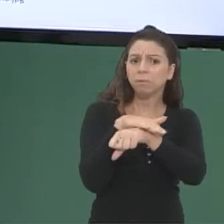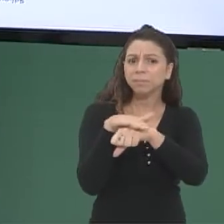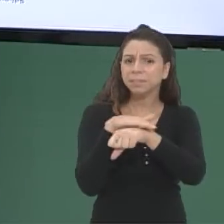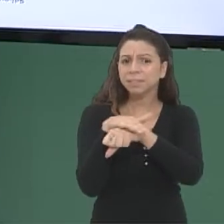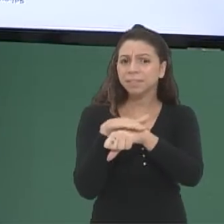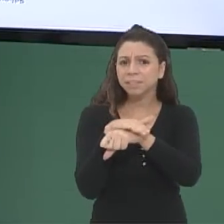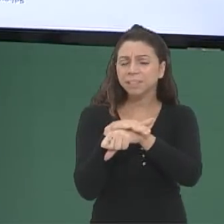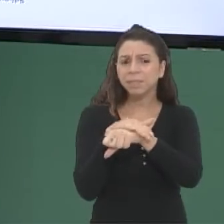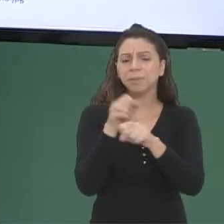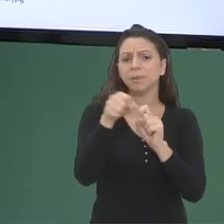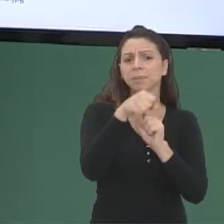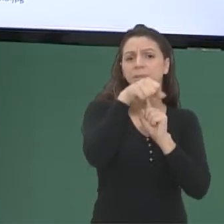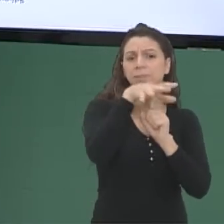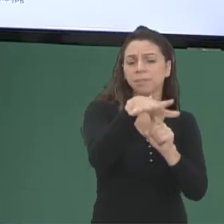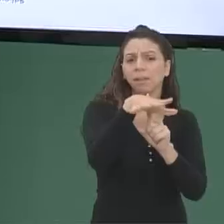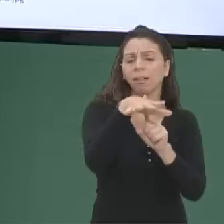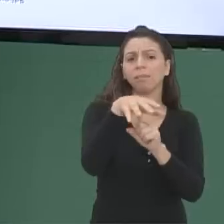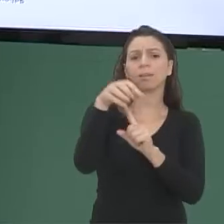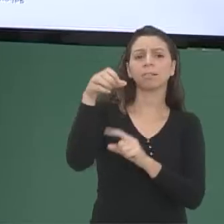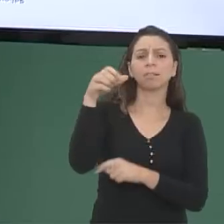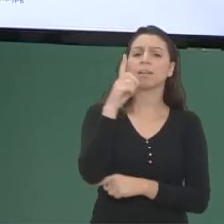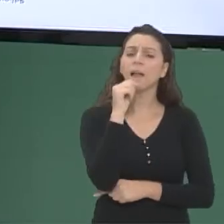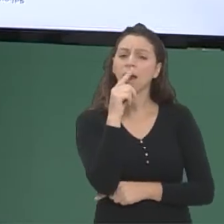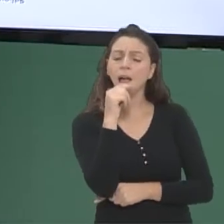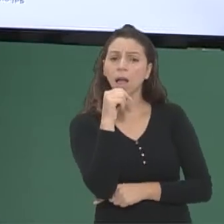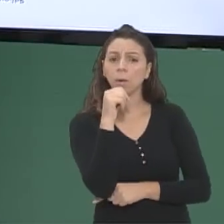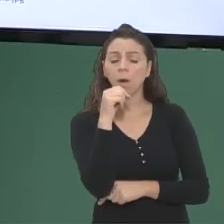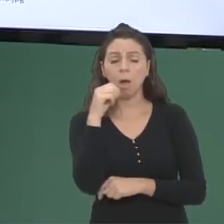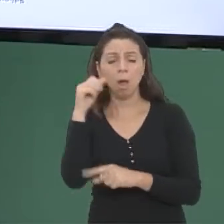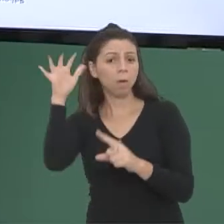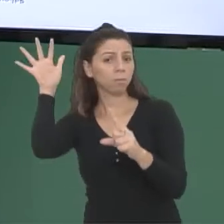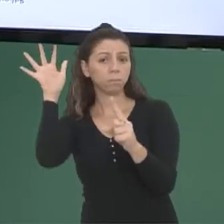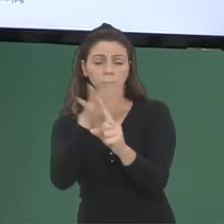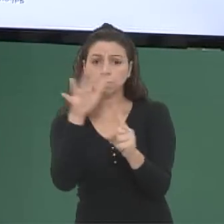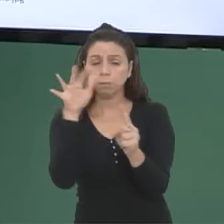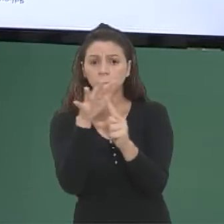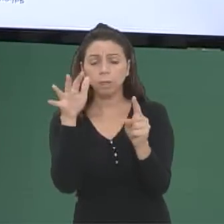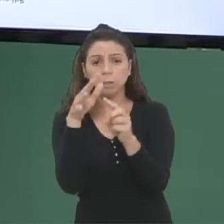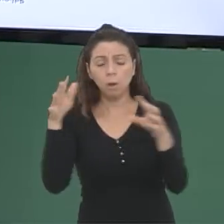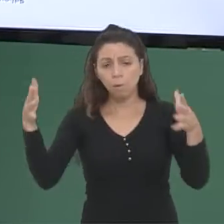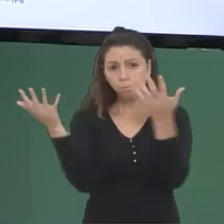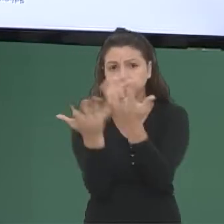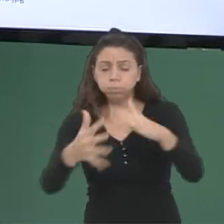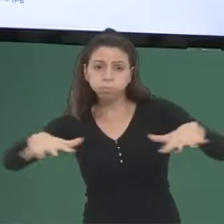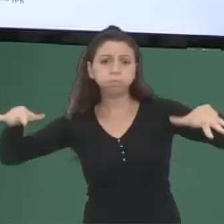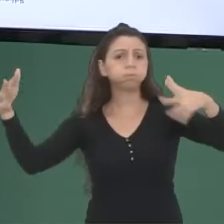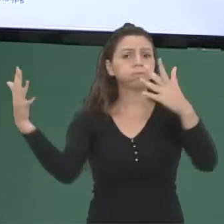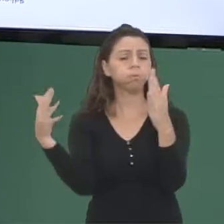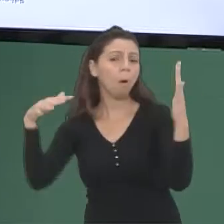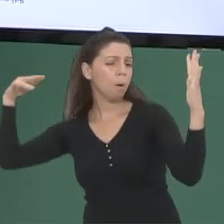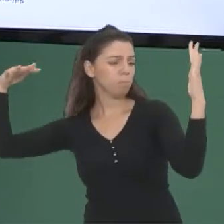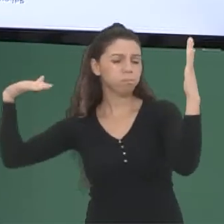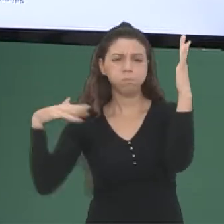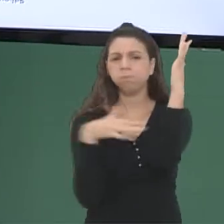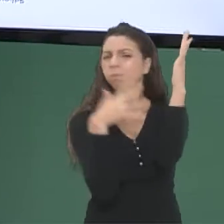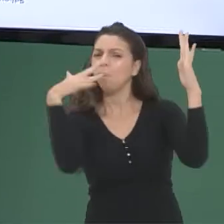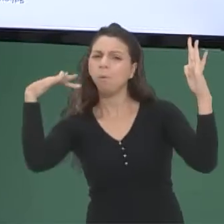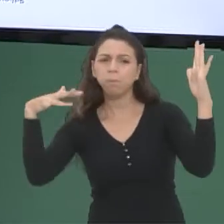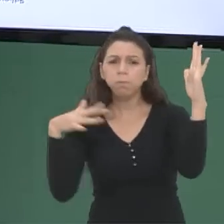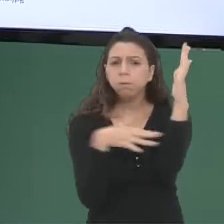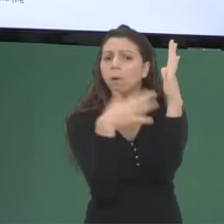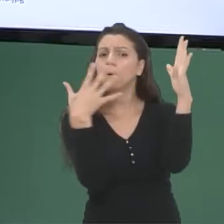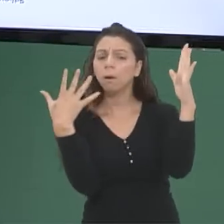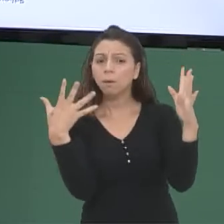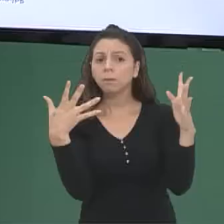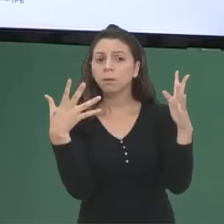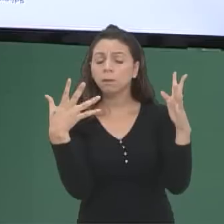gente falou do ditado popular da água, como ela está agindo. Olha essa onda forte batendo nessa rocha.